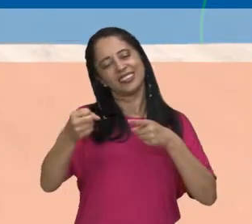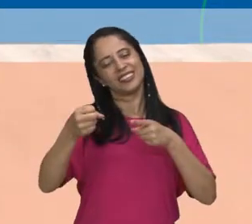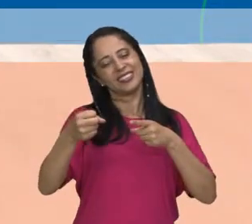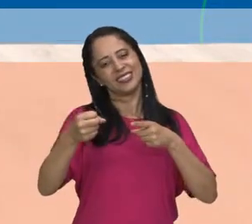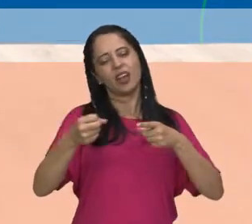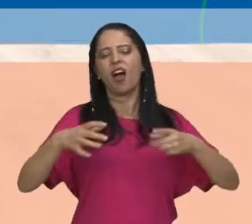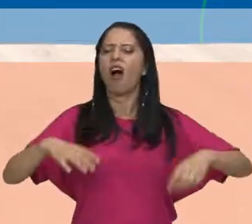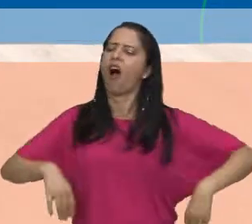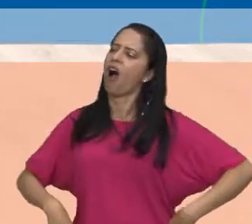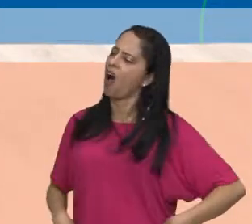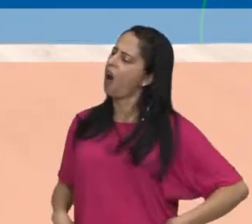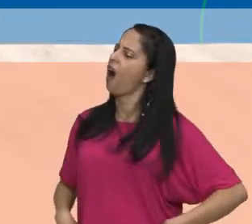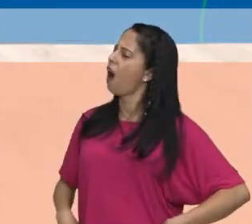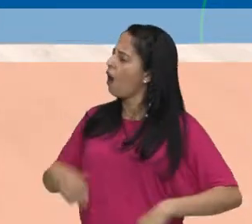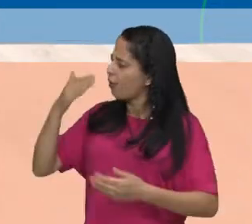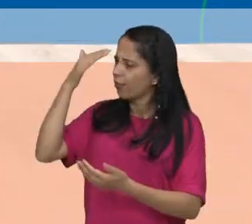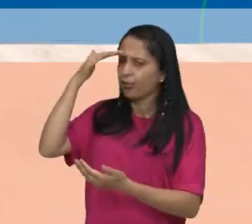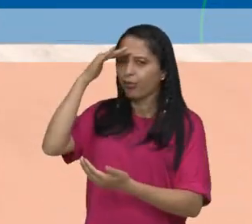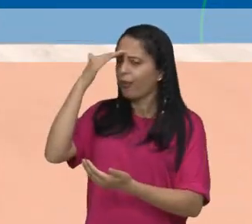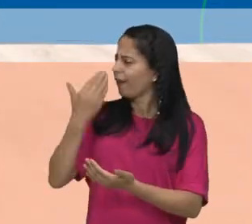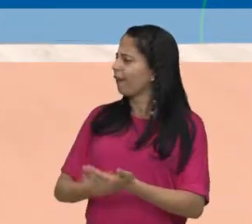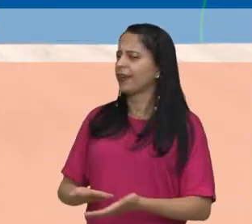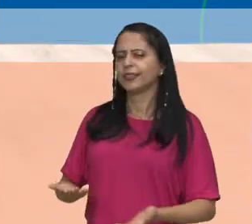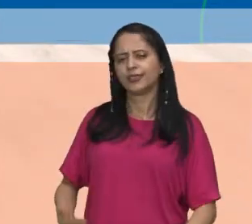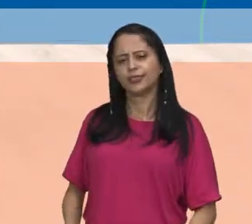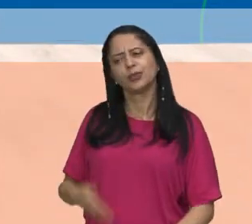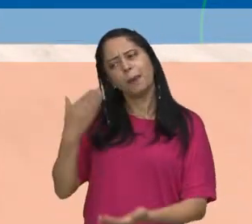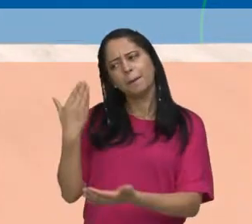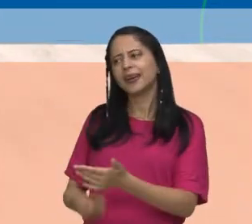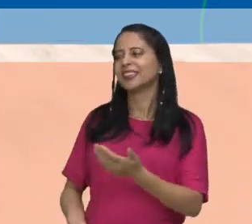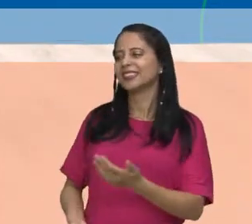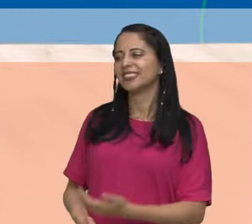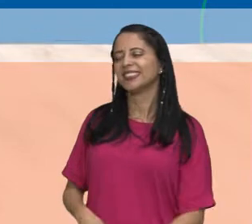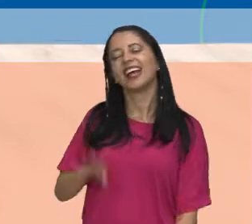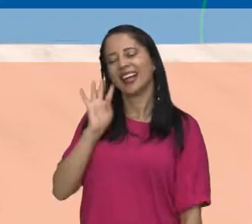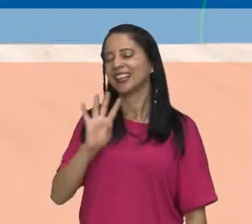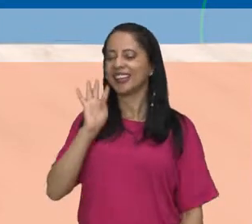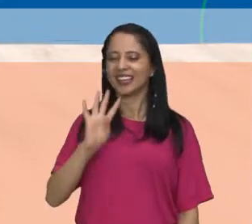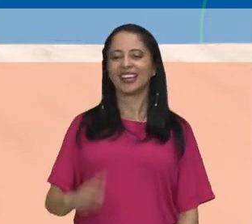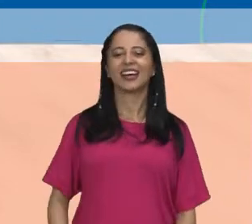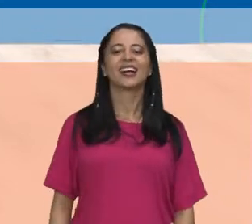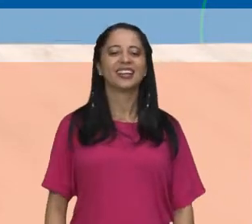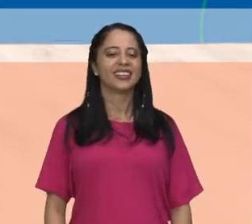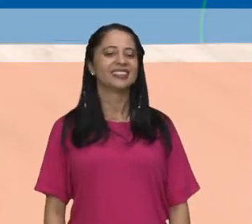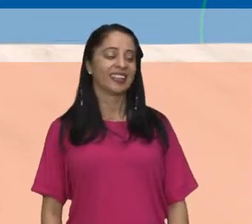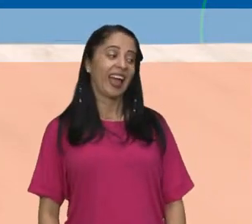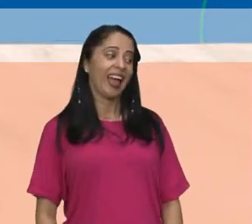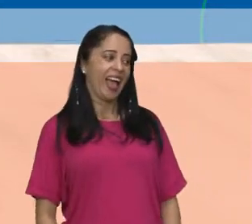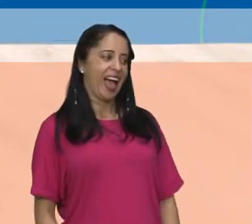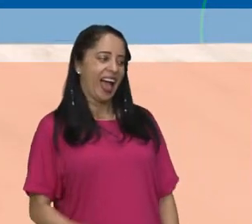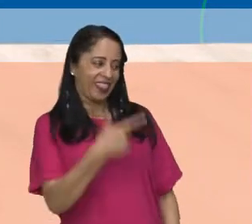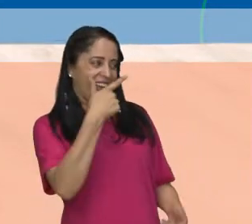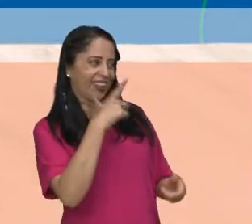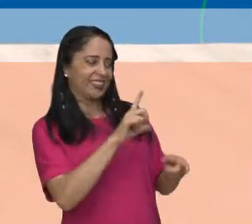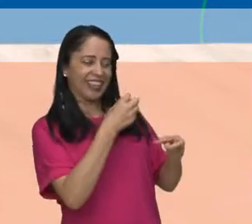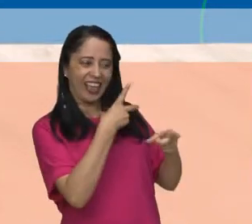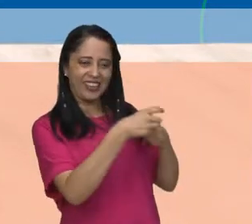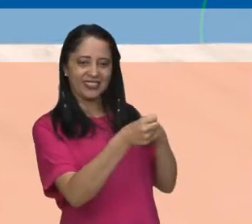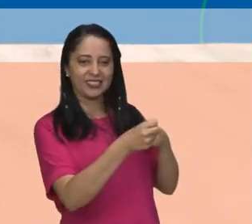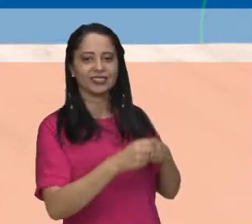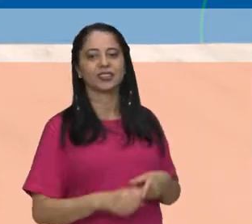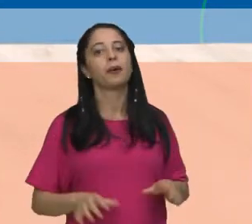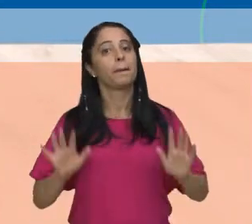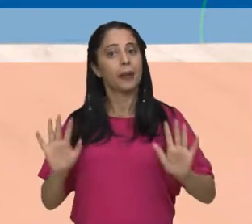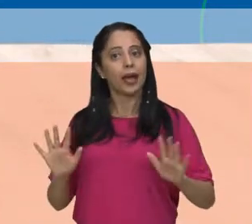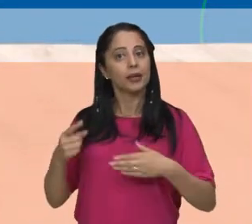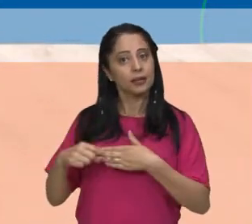Não acredito que vocês acertaram. Ah, mas que bom, que legal. Demorou, mas conseguimos, né, Carol, Marcelo? Não foi dessa vez,